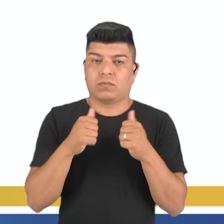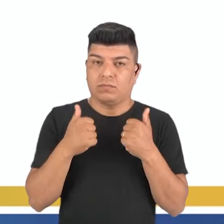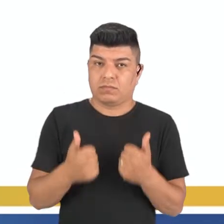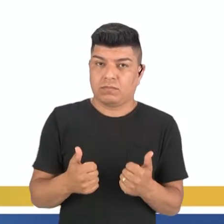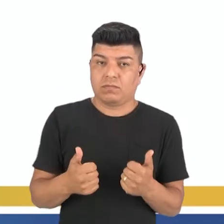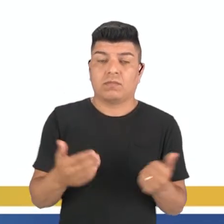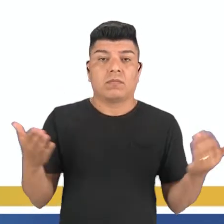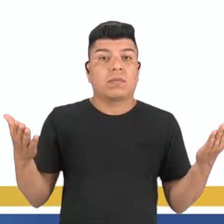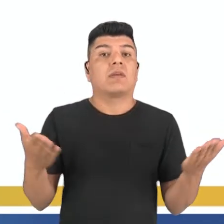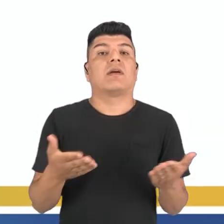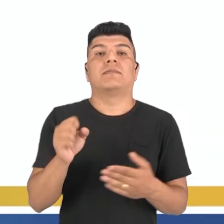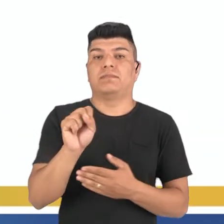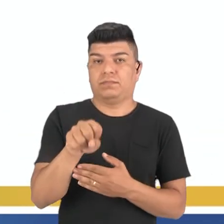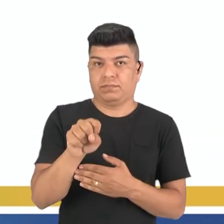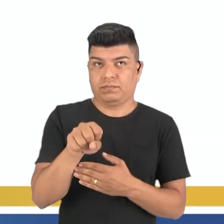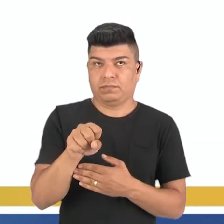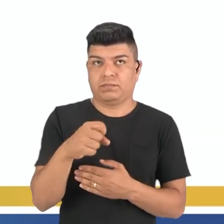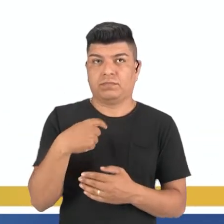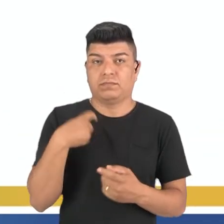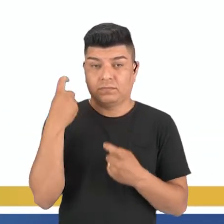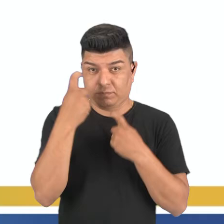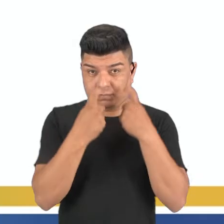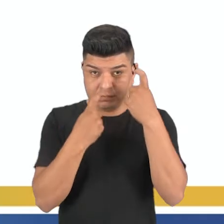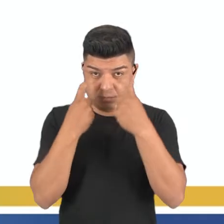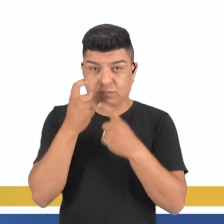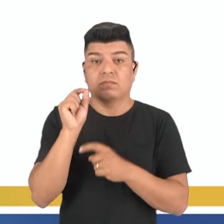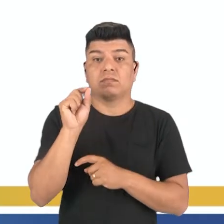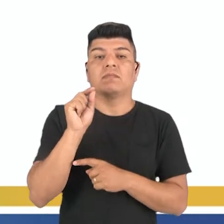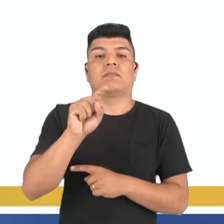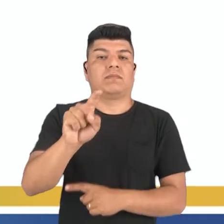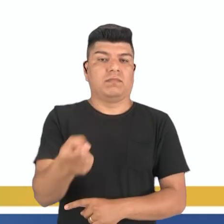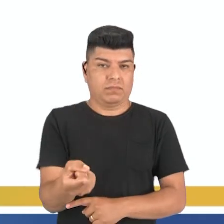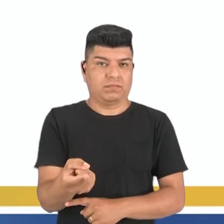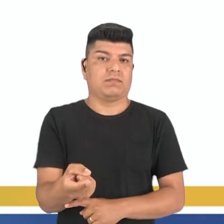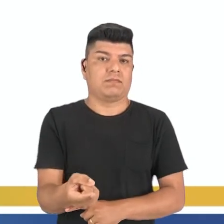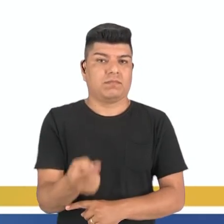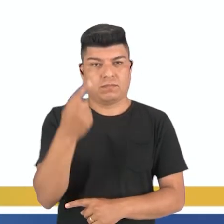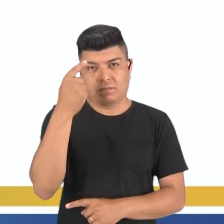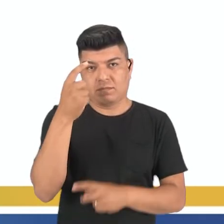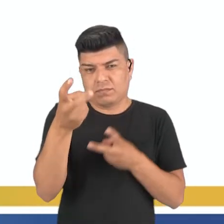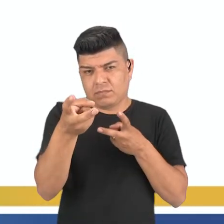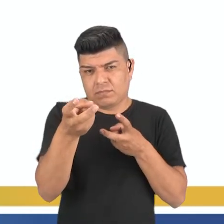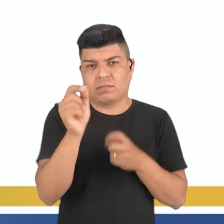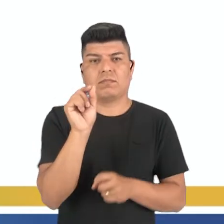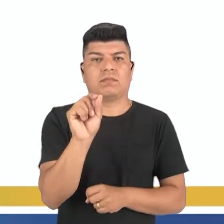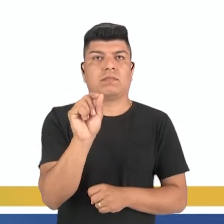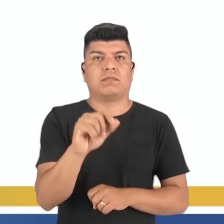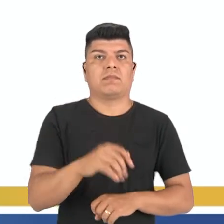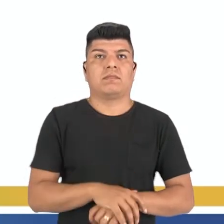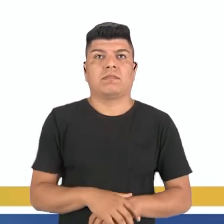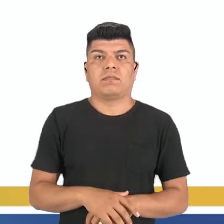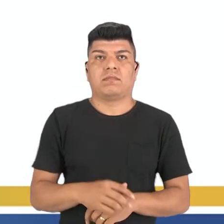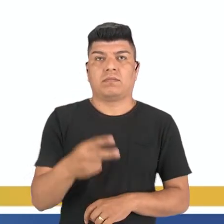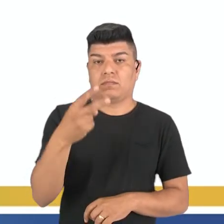Beleza. Agora sim que eu vou me preocupar com a vírgula. Perceba o quê, ó?